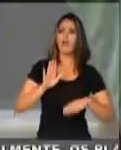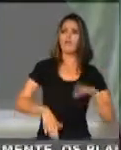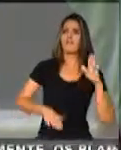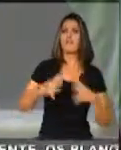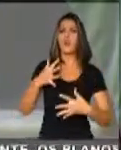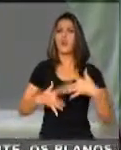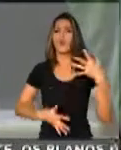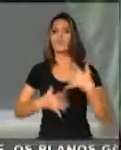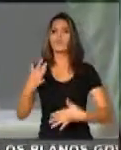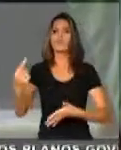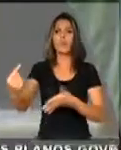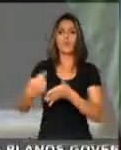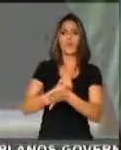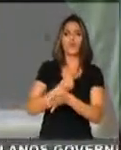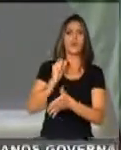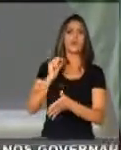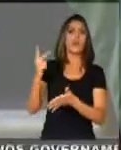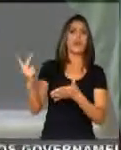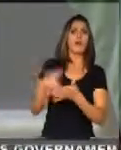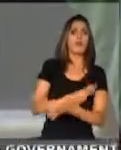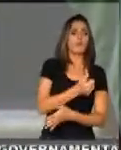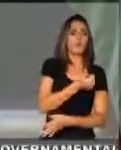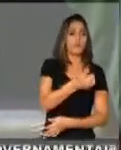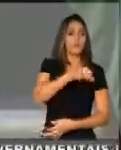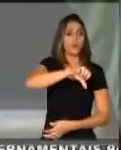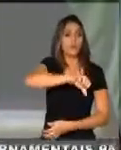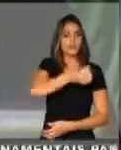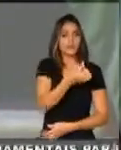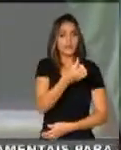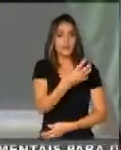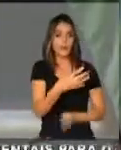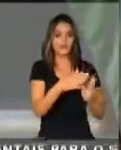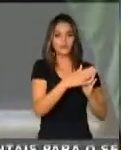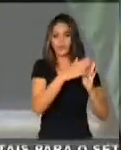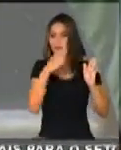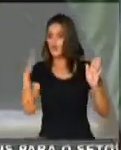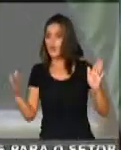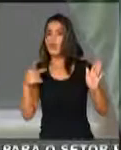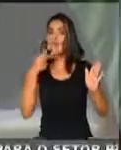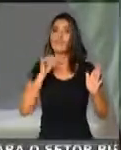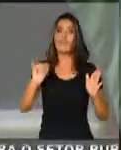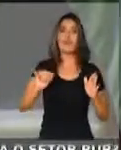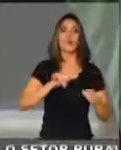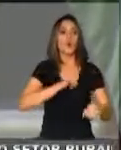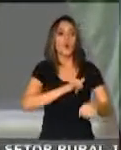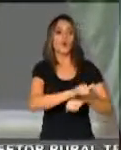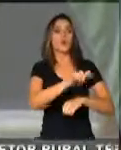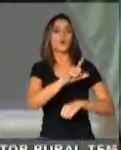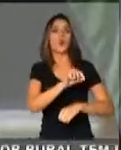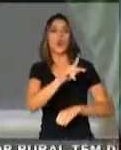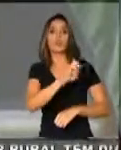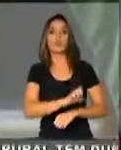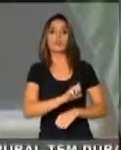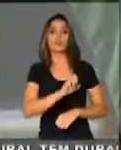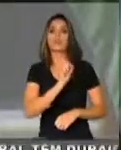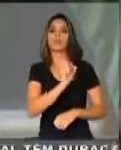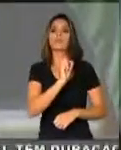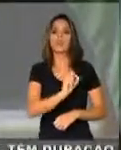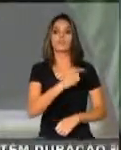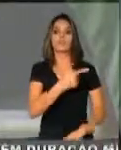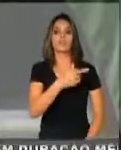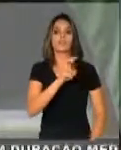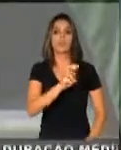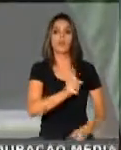Se me perguntarem o que ocorreu a partir de 64, eu digo, houve um golpe de Estado e durante 25 anos